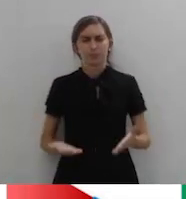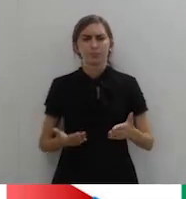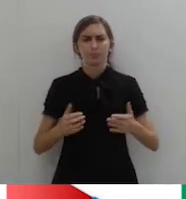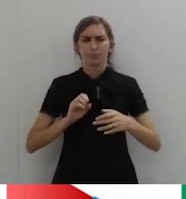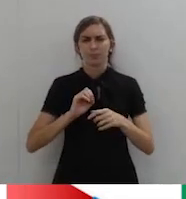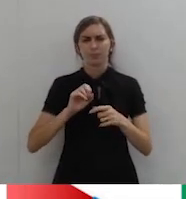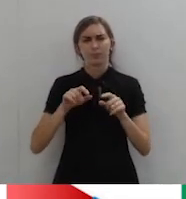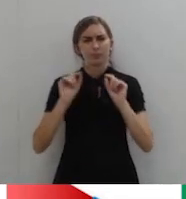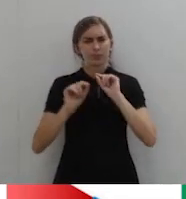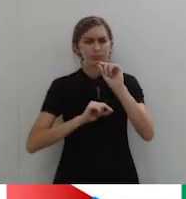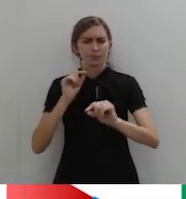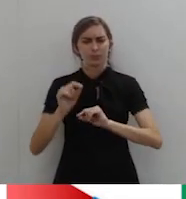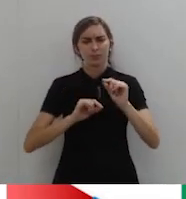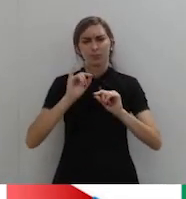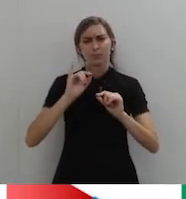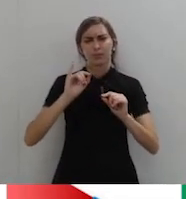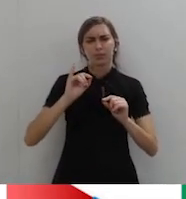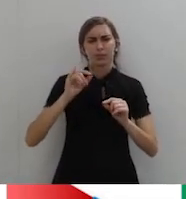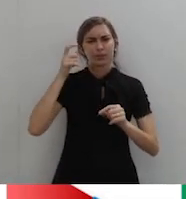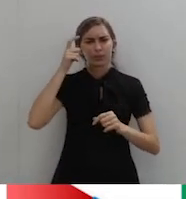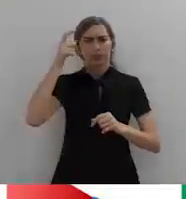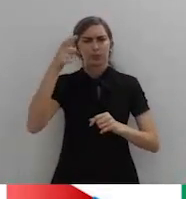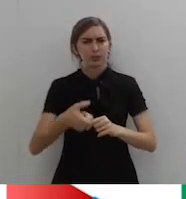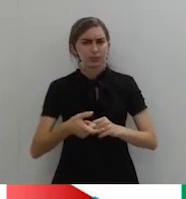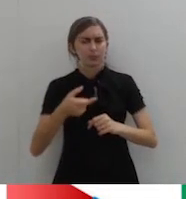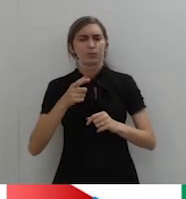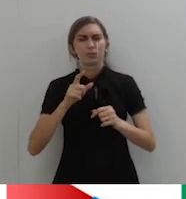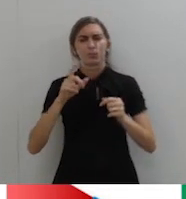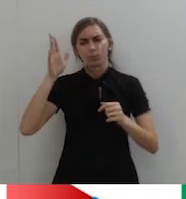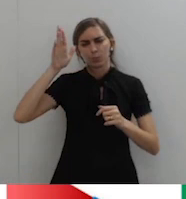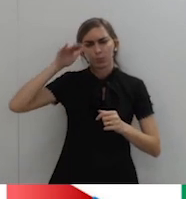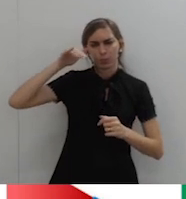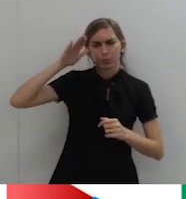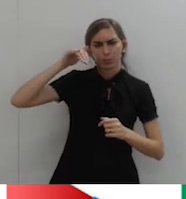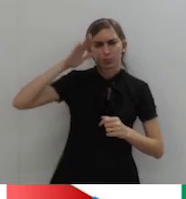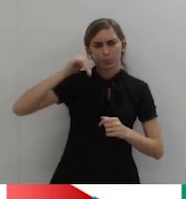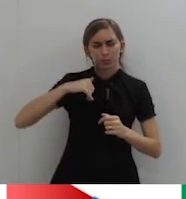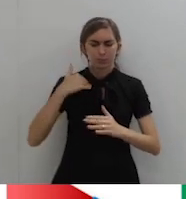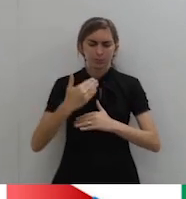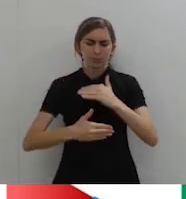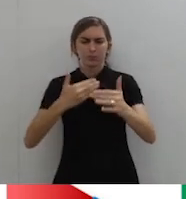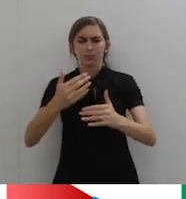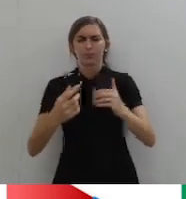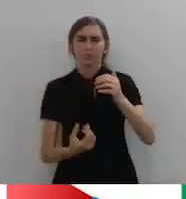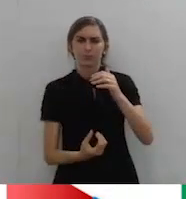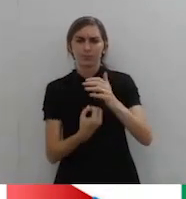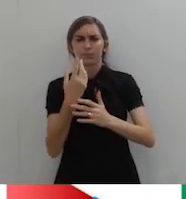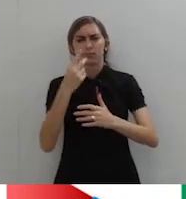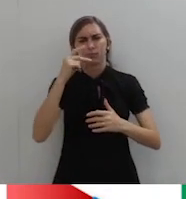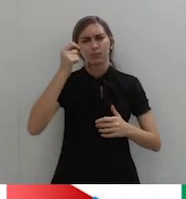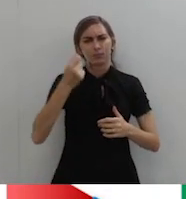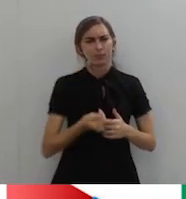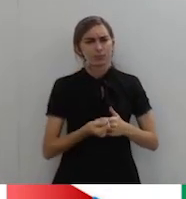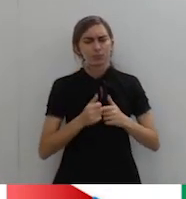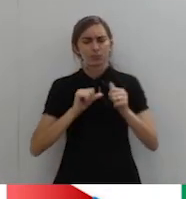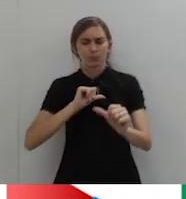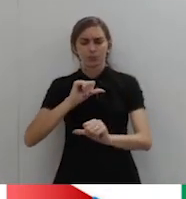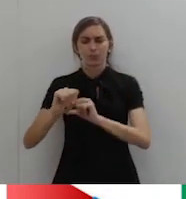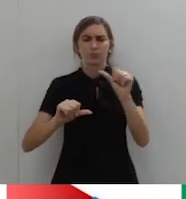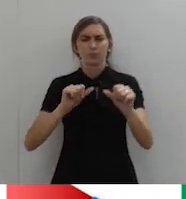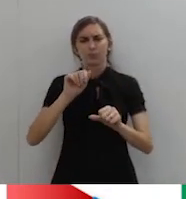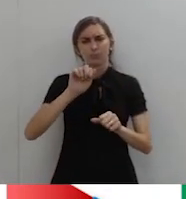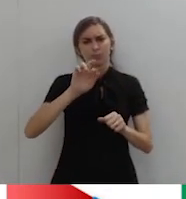daí que sai essa questão da intencionalidade e a curiosidade nesse processo criativo, por